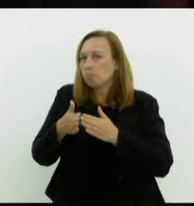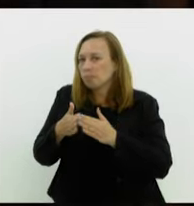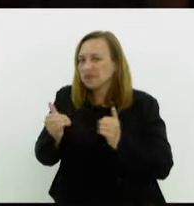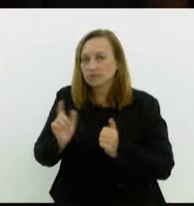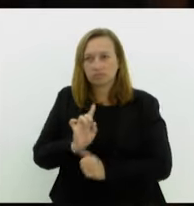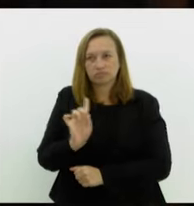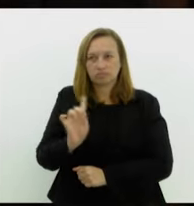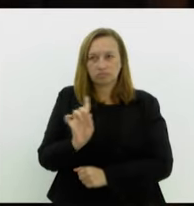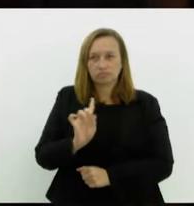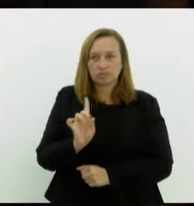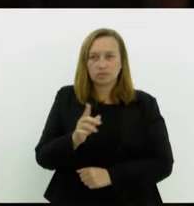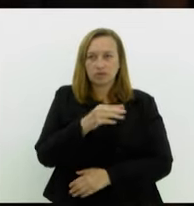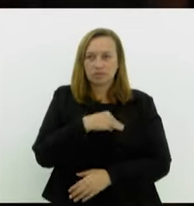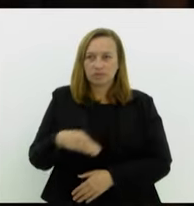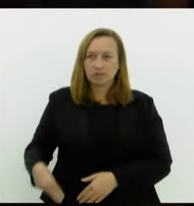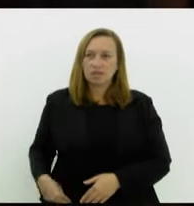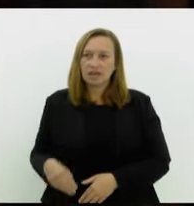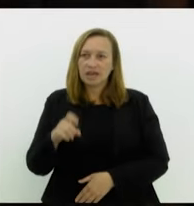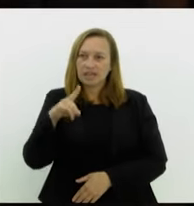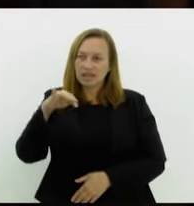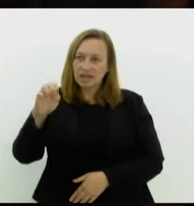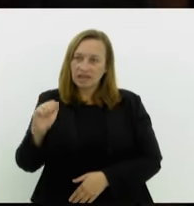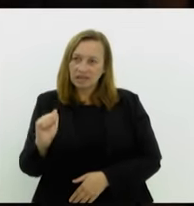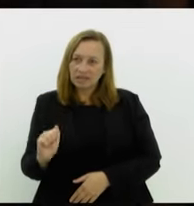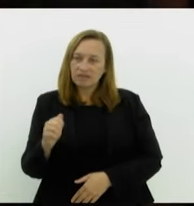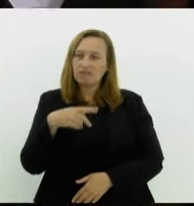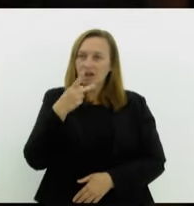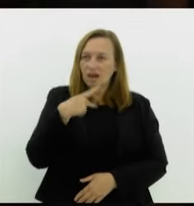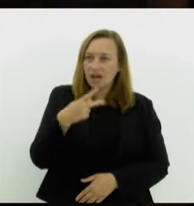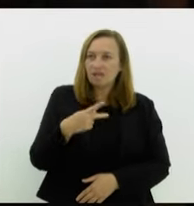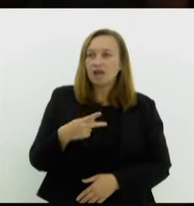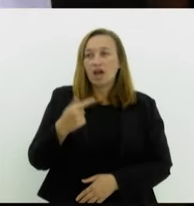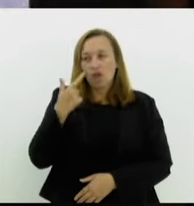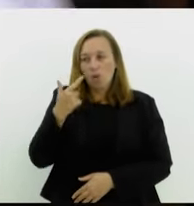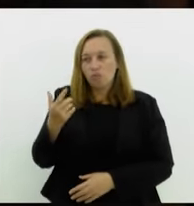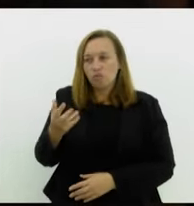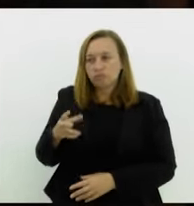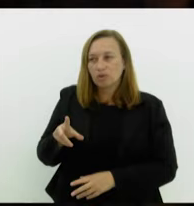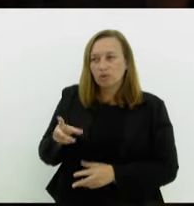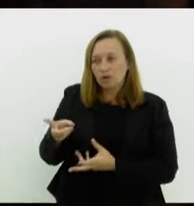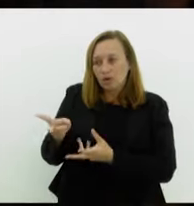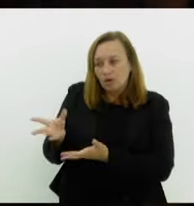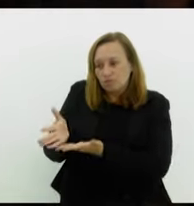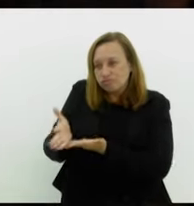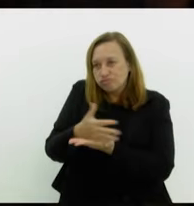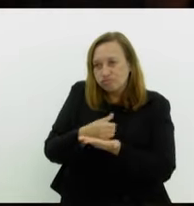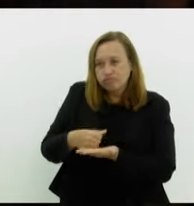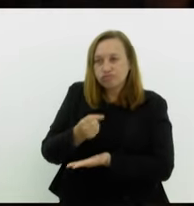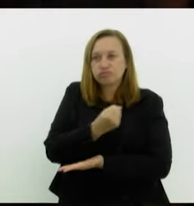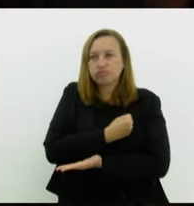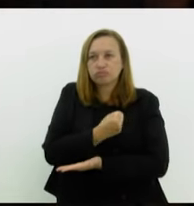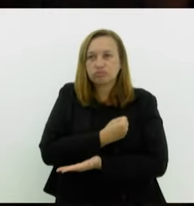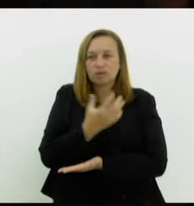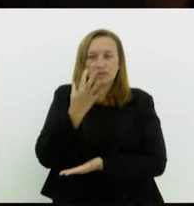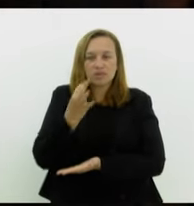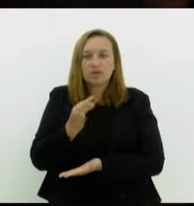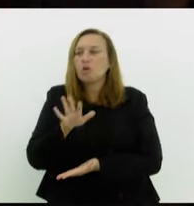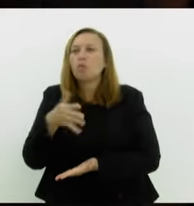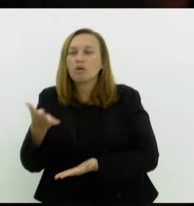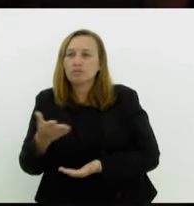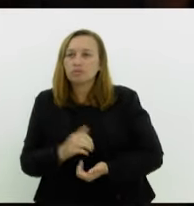enquanto a ministra Edilene falava eu peguei números porque eu sabia que isso era assim mas eu não me lembrava de qu os